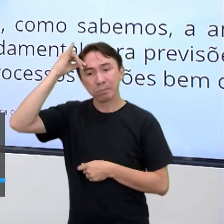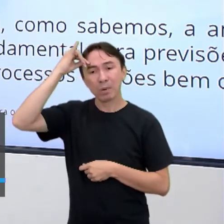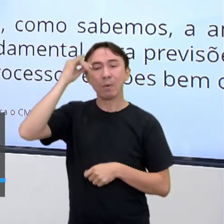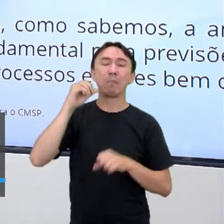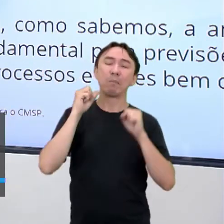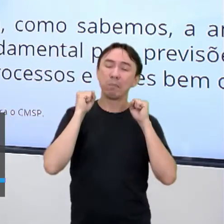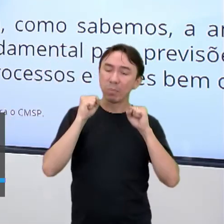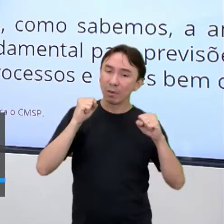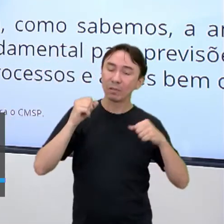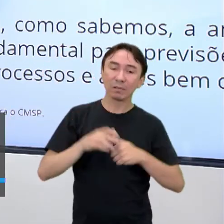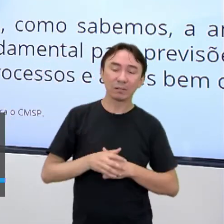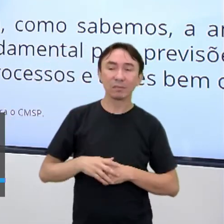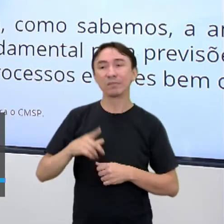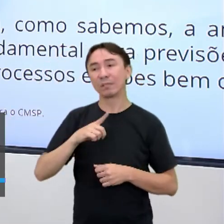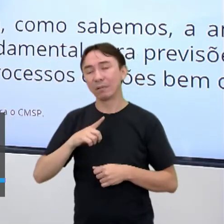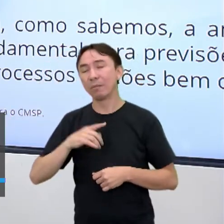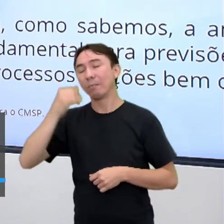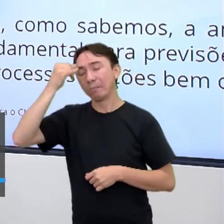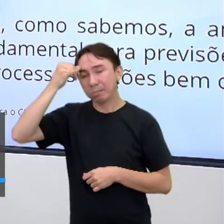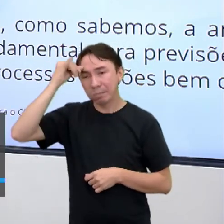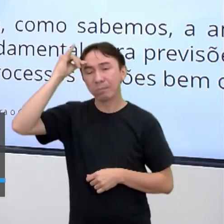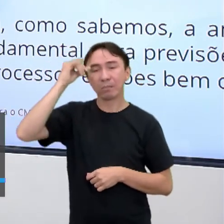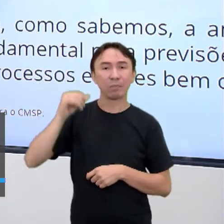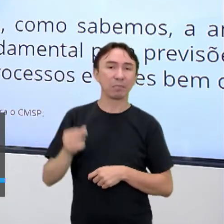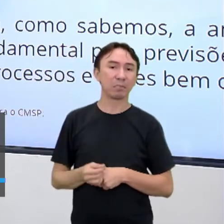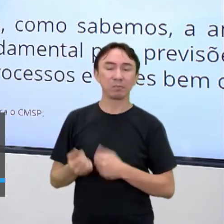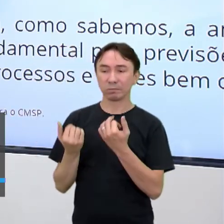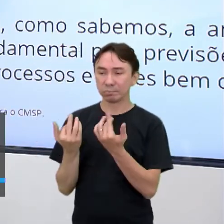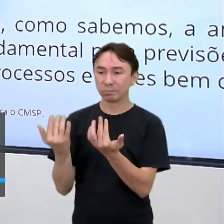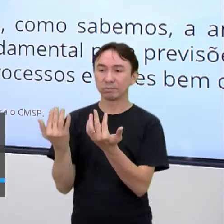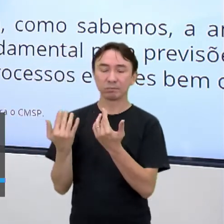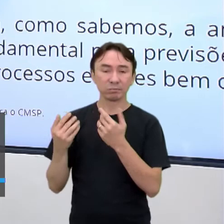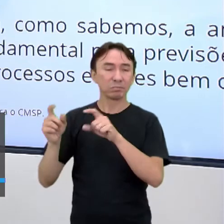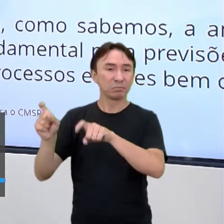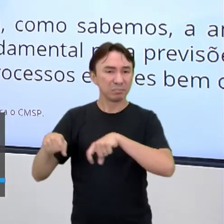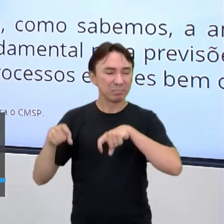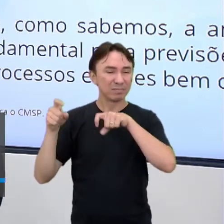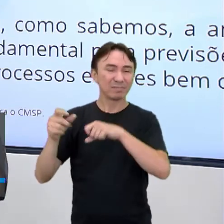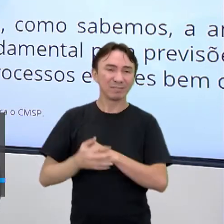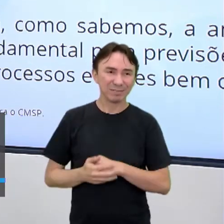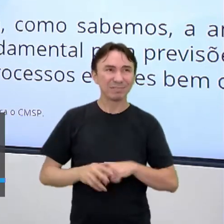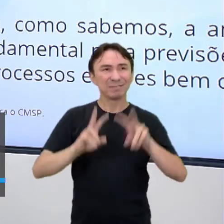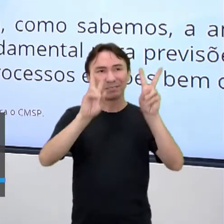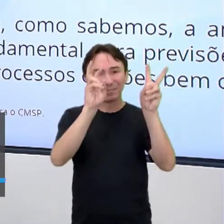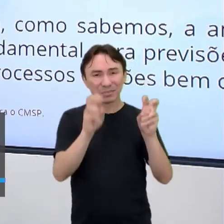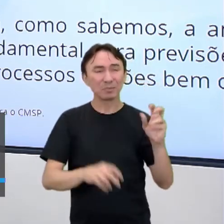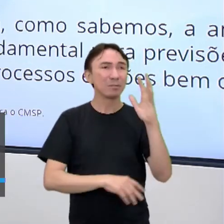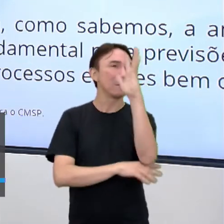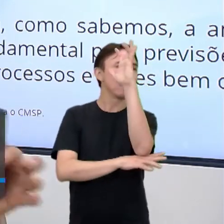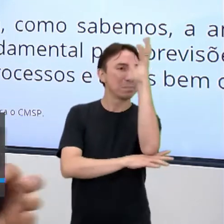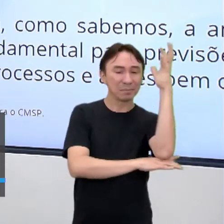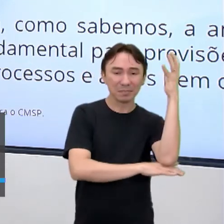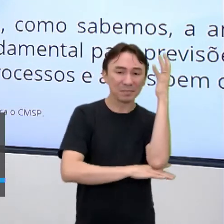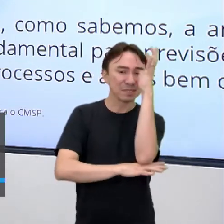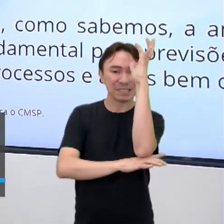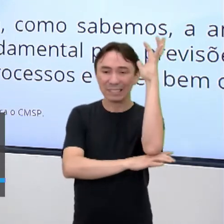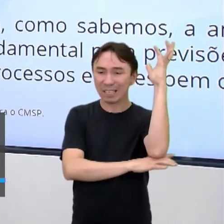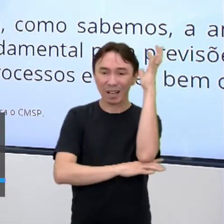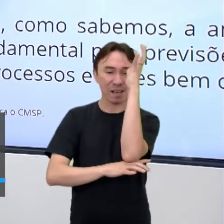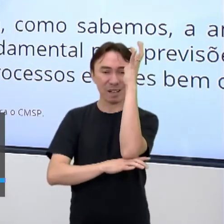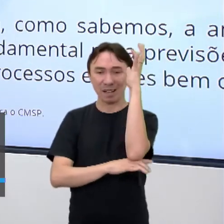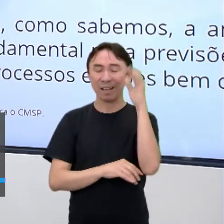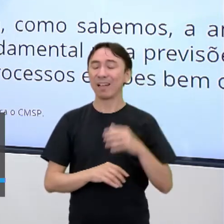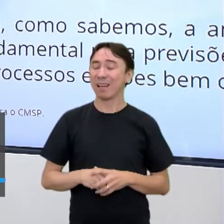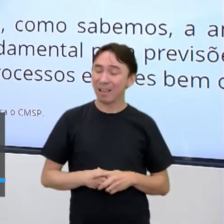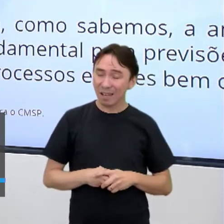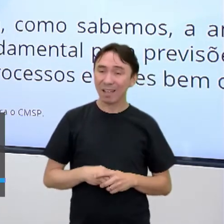pecuária, está falando de agricultura, né, questões ambientais. Então veja que o negócio assim é extremamente